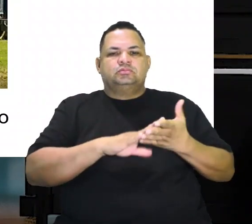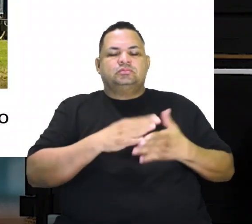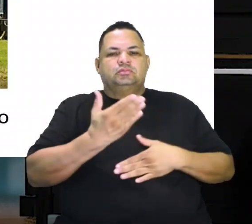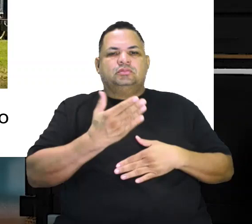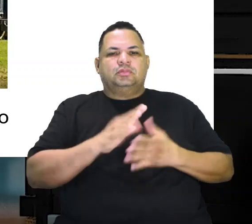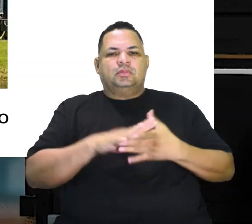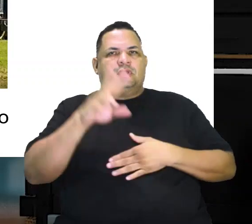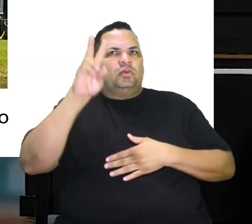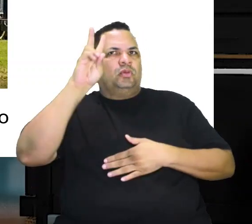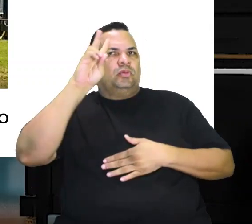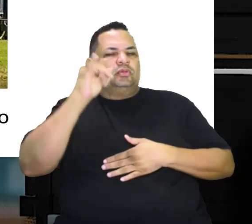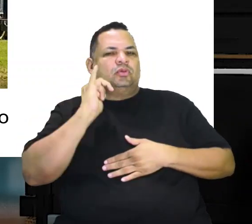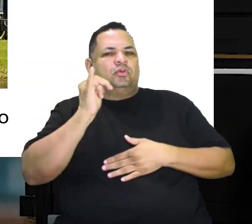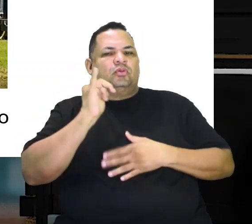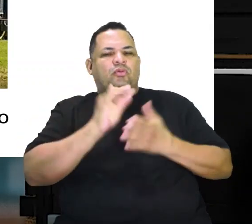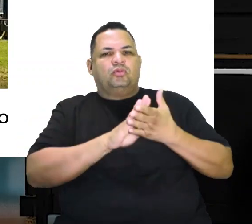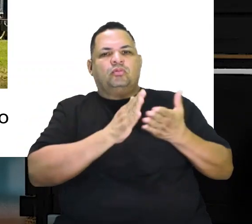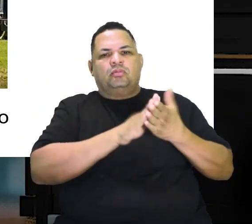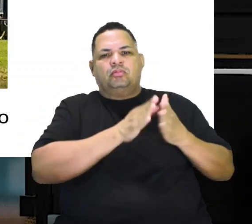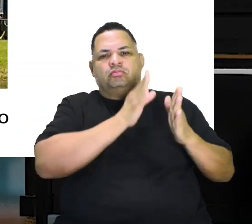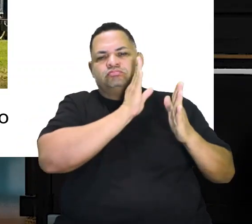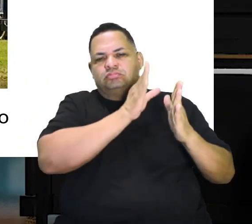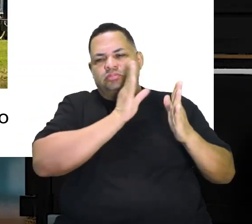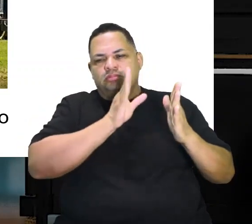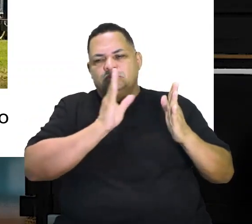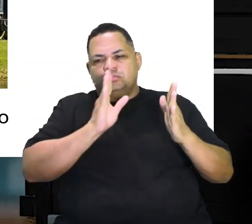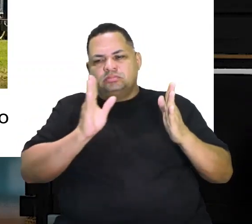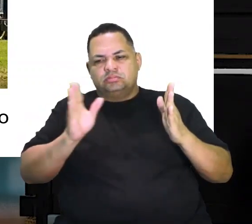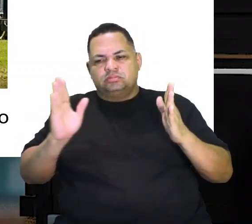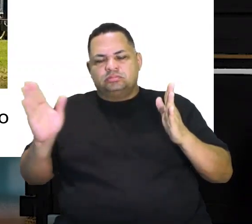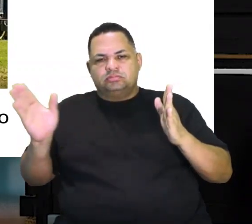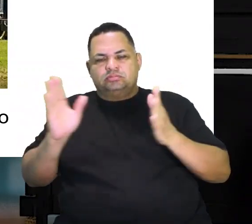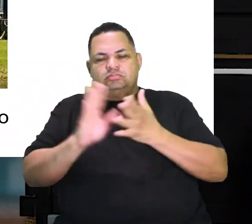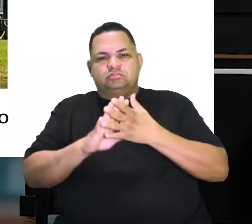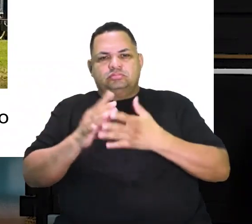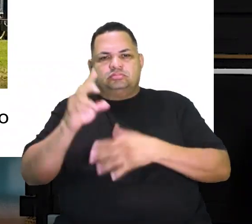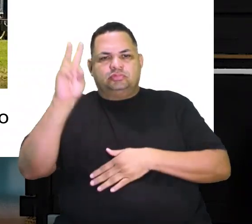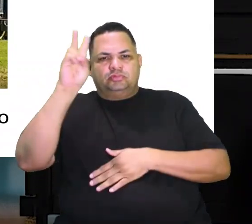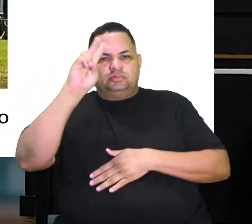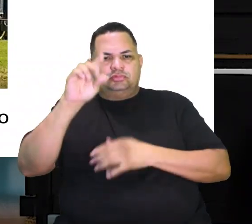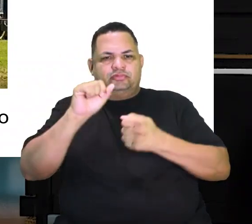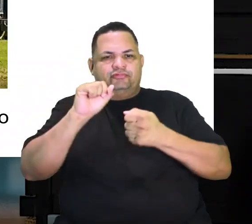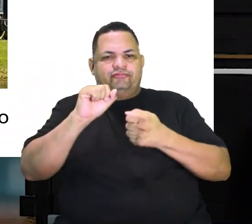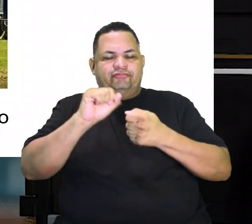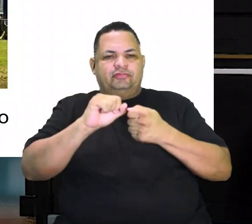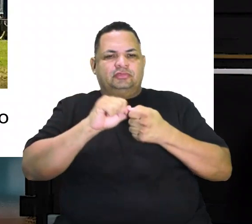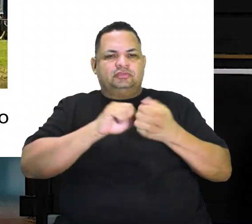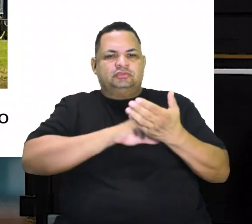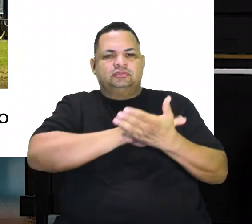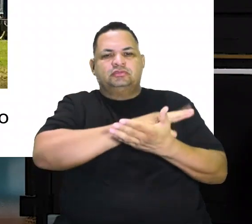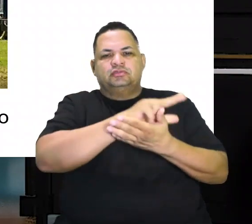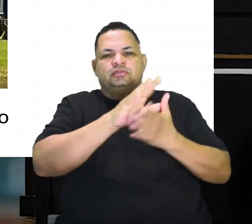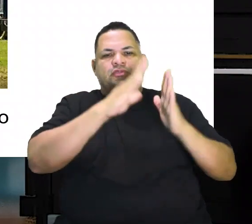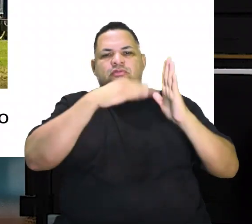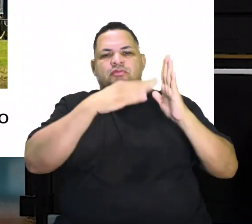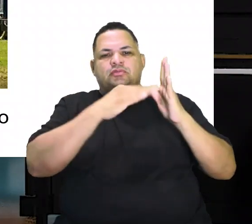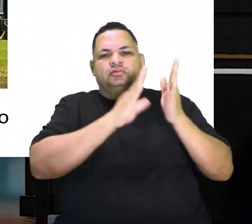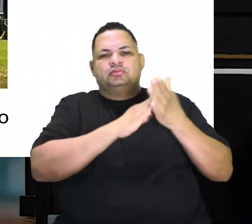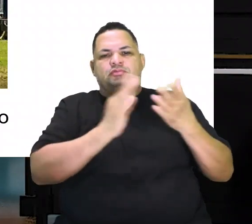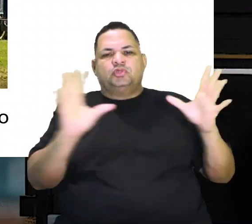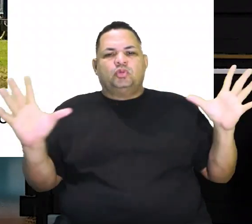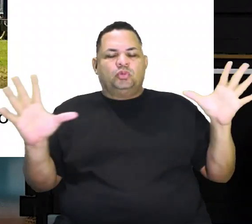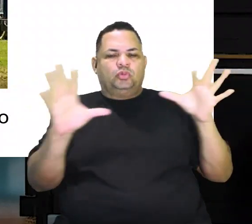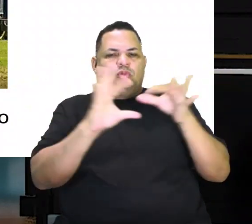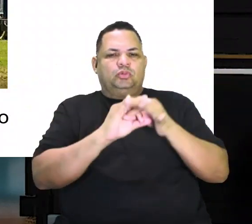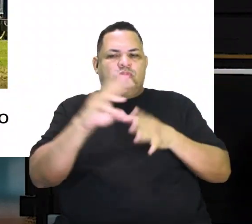história de como foi o ciclo da borracha. Então, ele faz várias pinturas, retratando ali o contexto